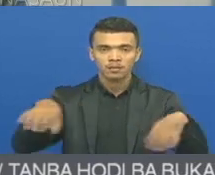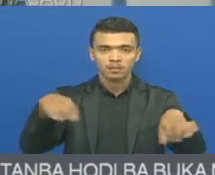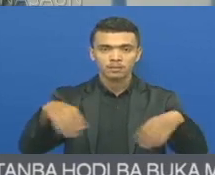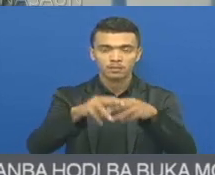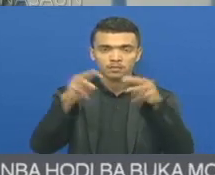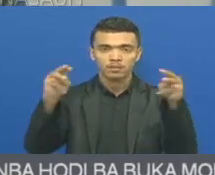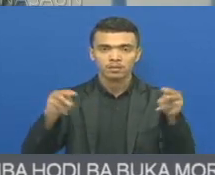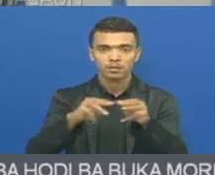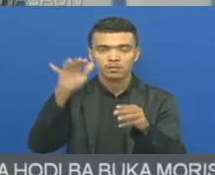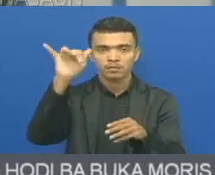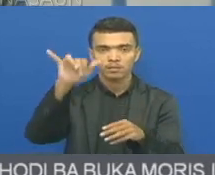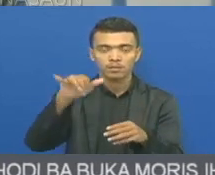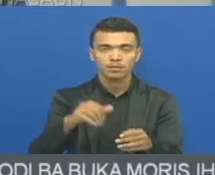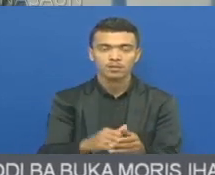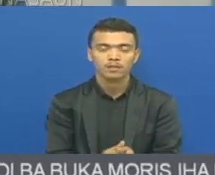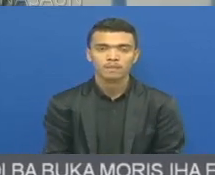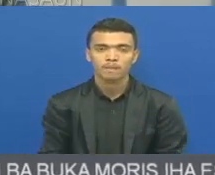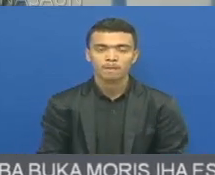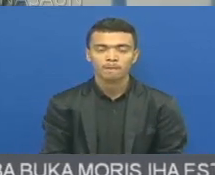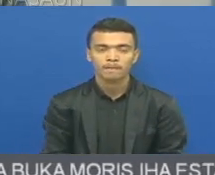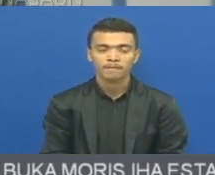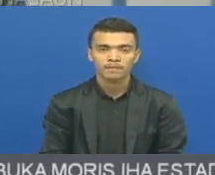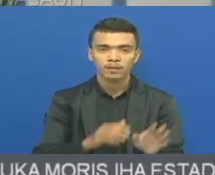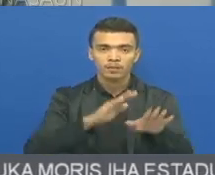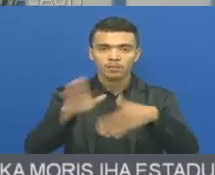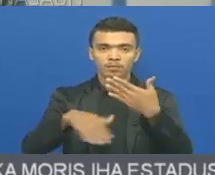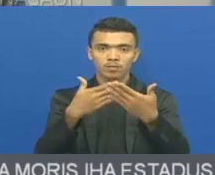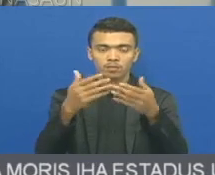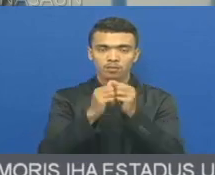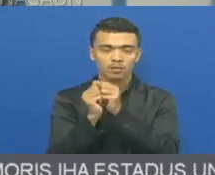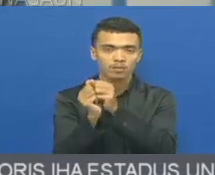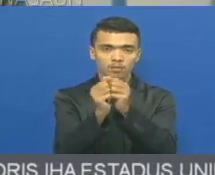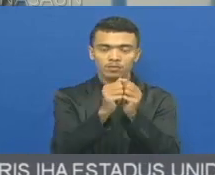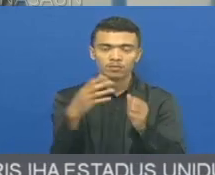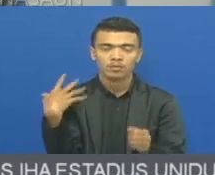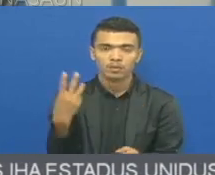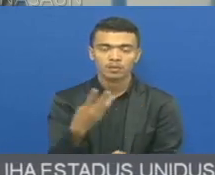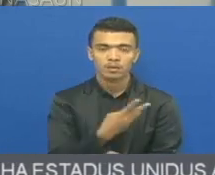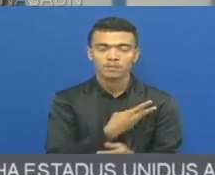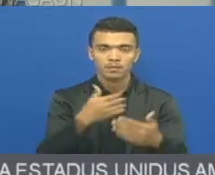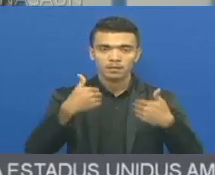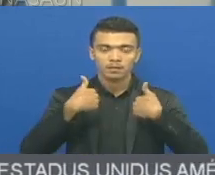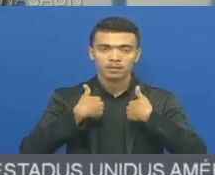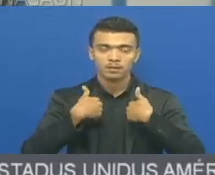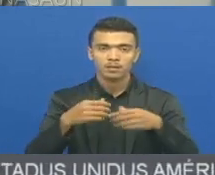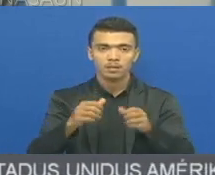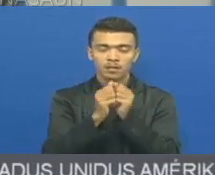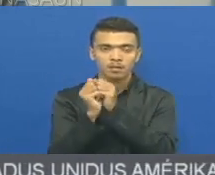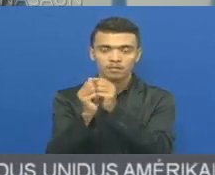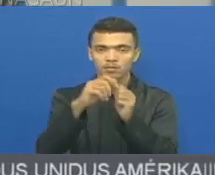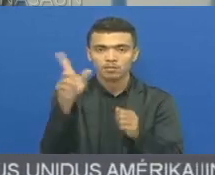municipal Sira, delegação territorial Sira, Soto Roto, Ramoto, a minha, né, e a carreta quase e 20